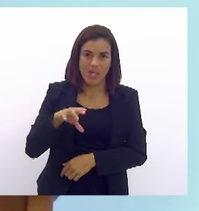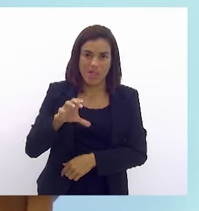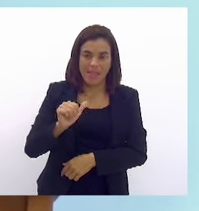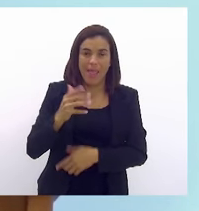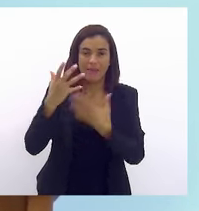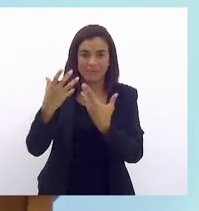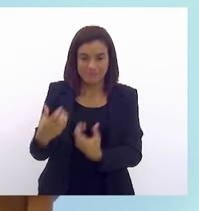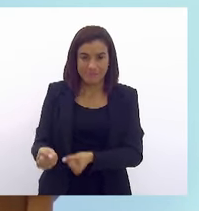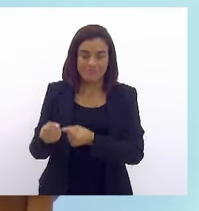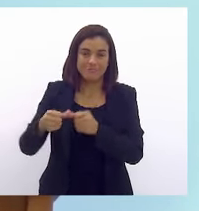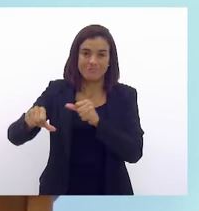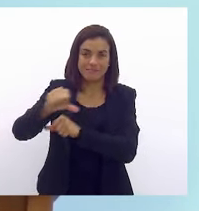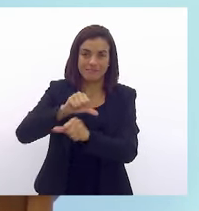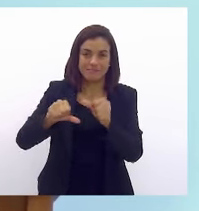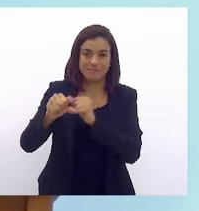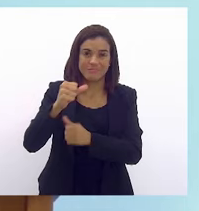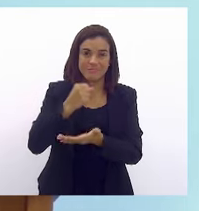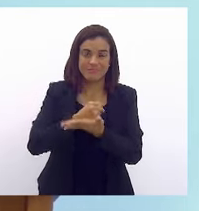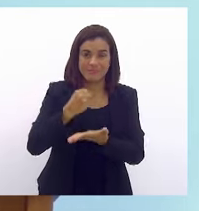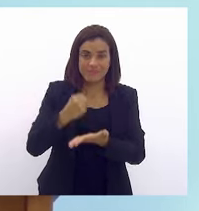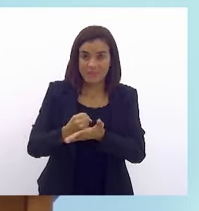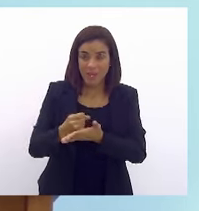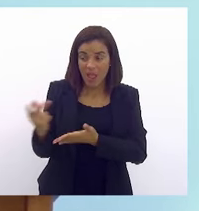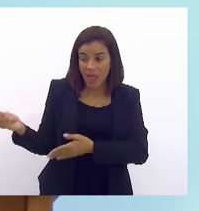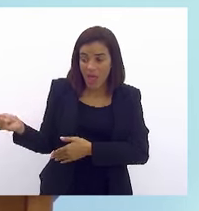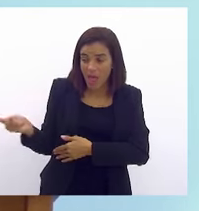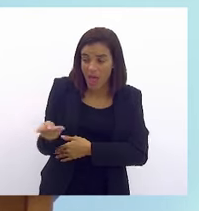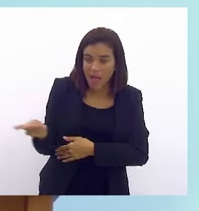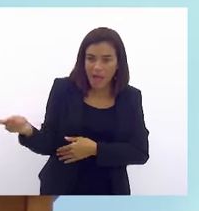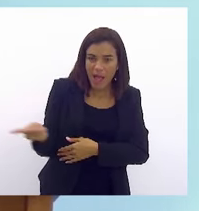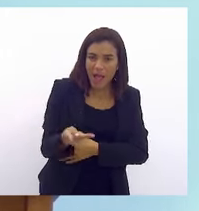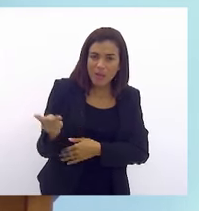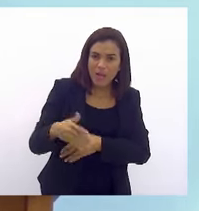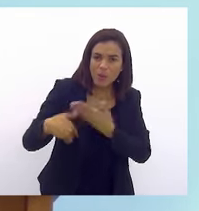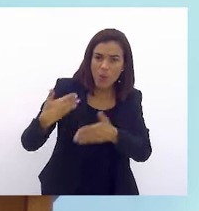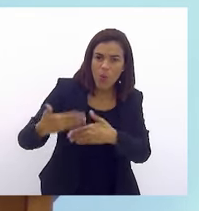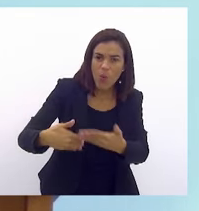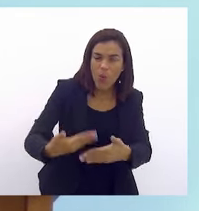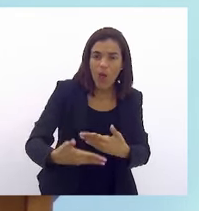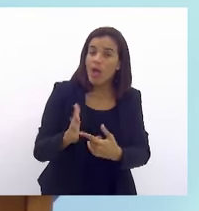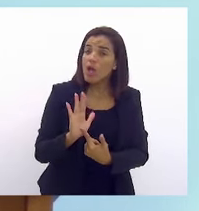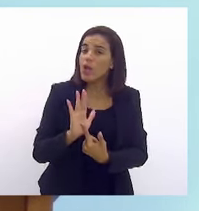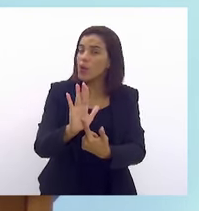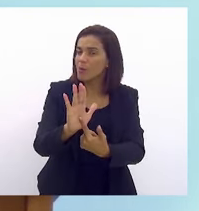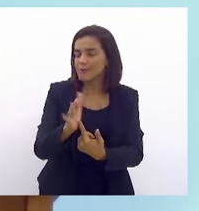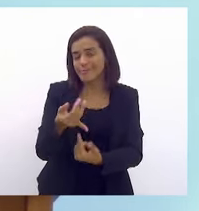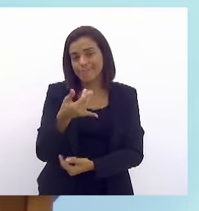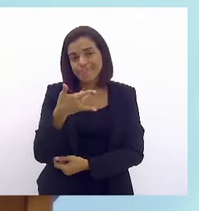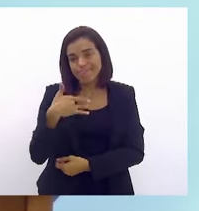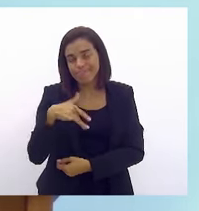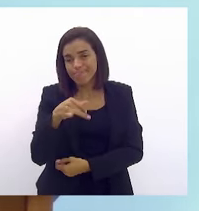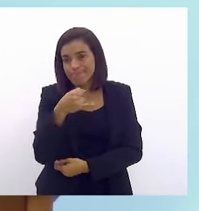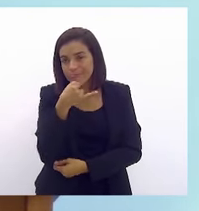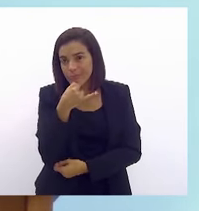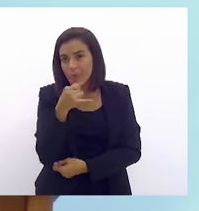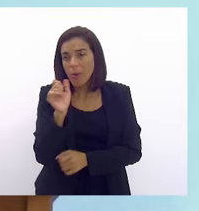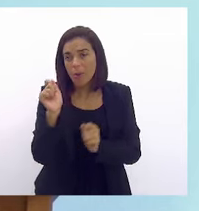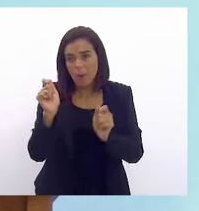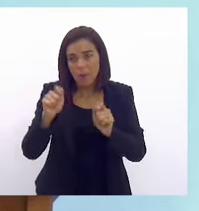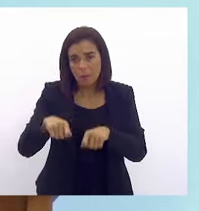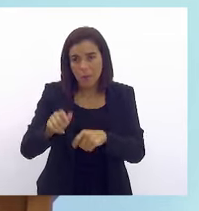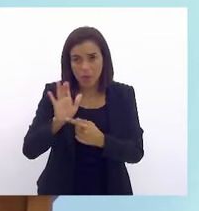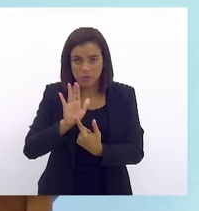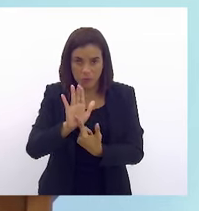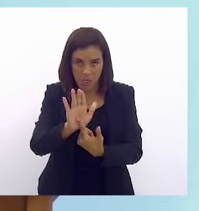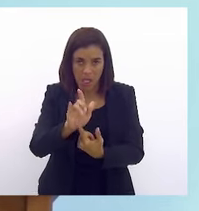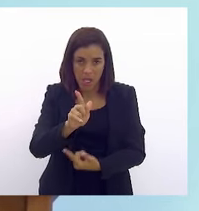renovado, porque é um ilícito atrás do outro. Eu mesma mostrei uma pena, mas eu posso postar para você, Gerard,